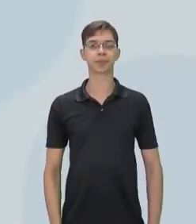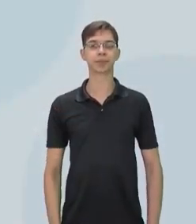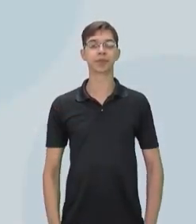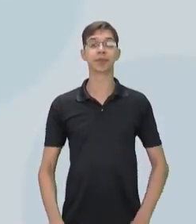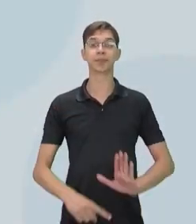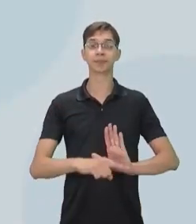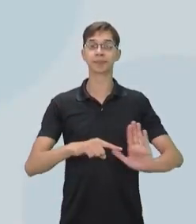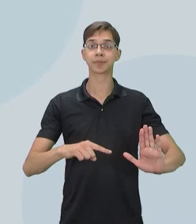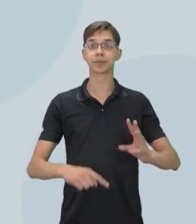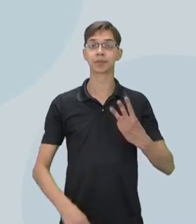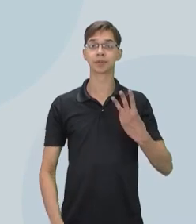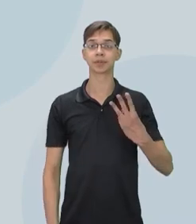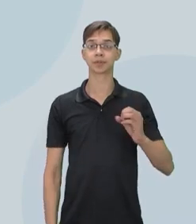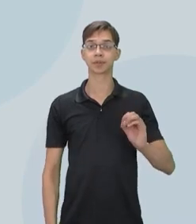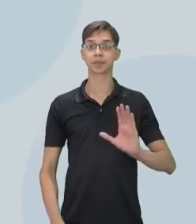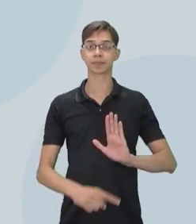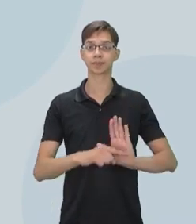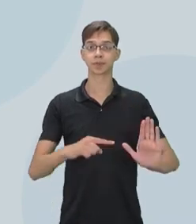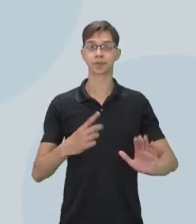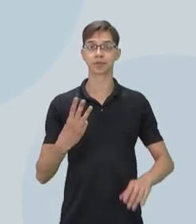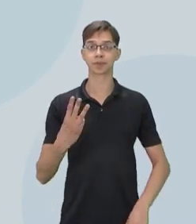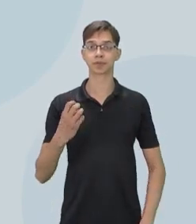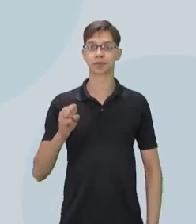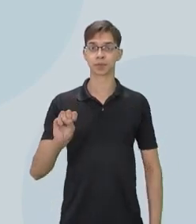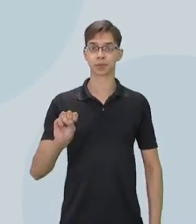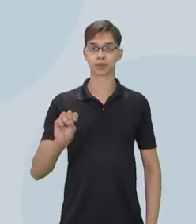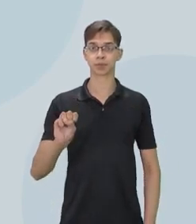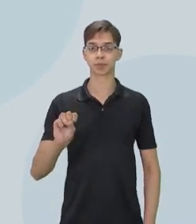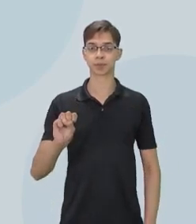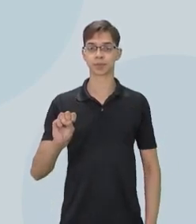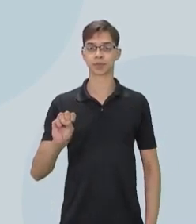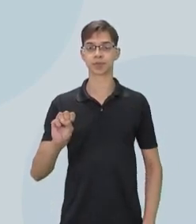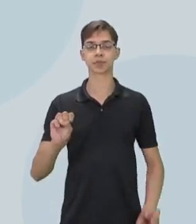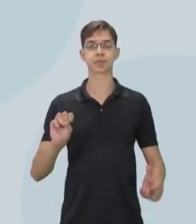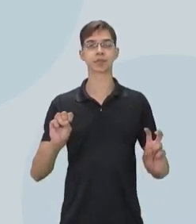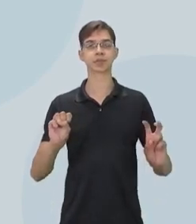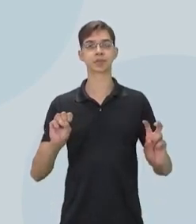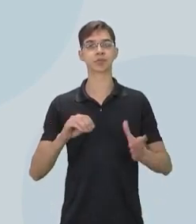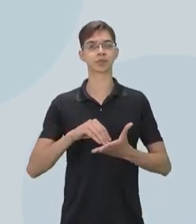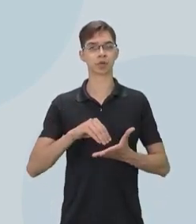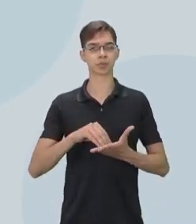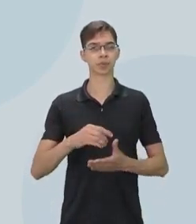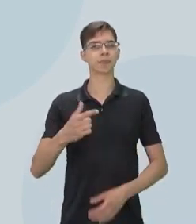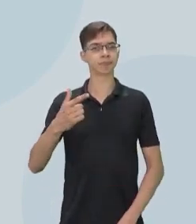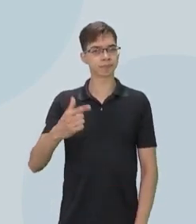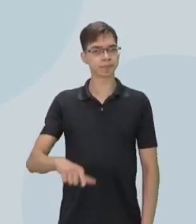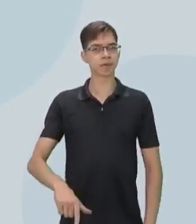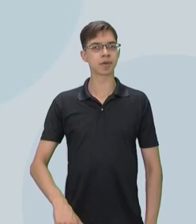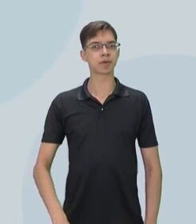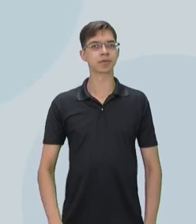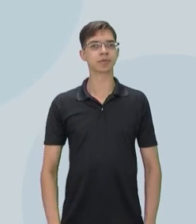30, menos 38, o 5 e ainda falta mais um.